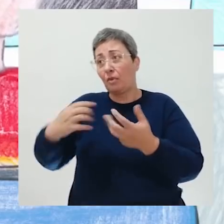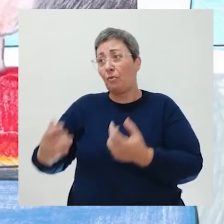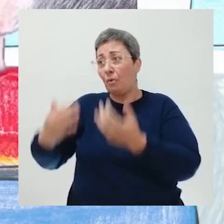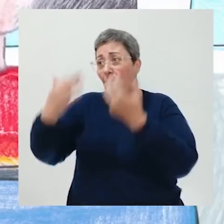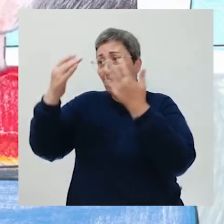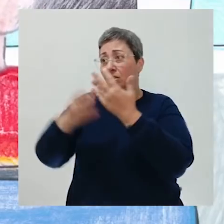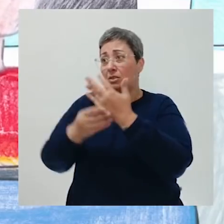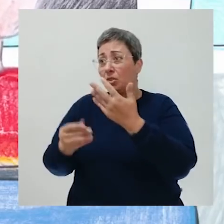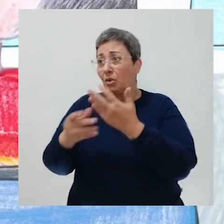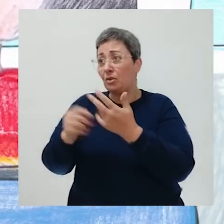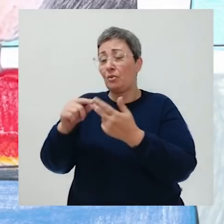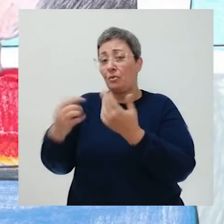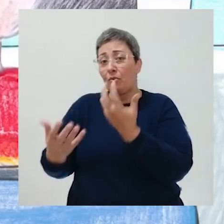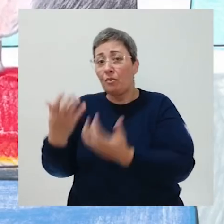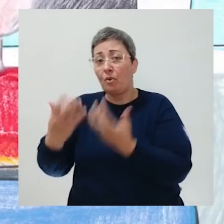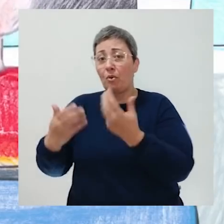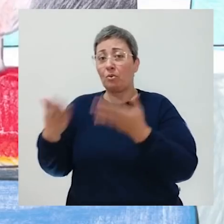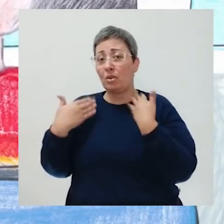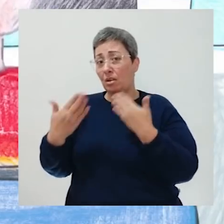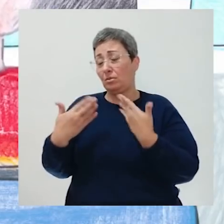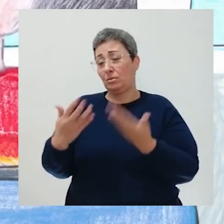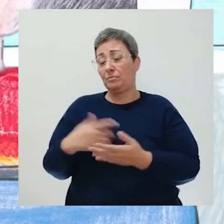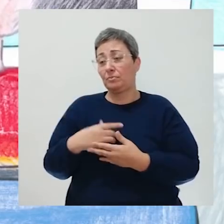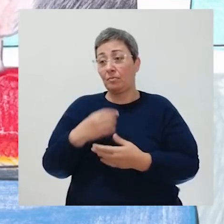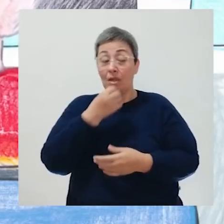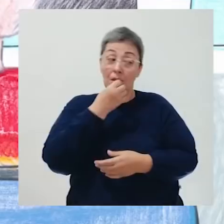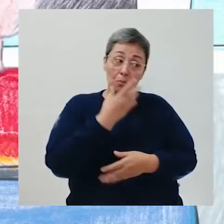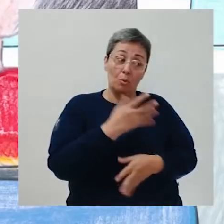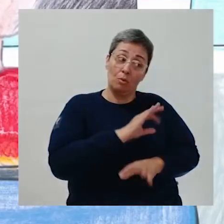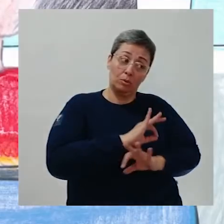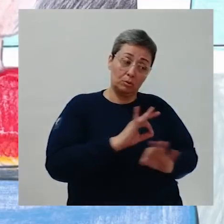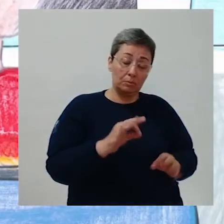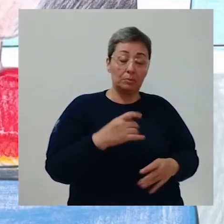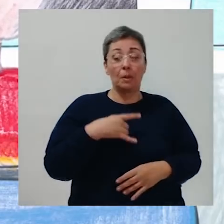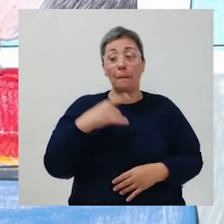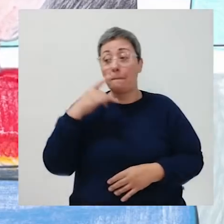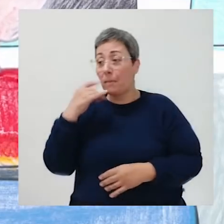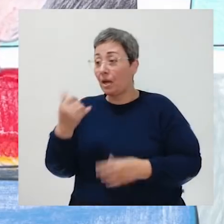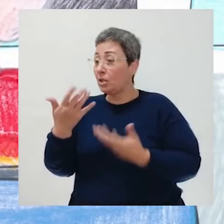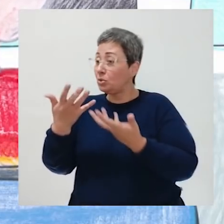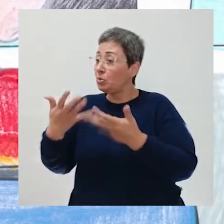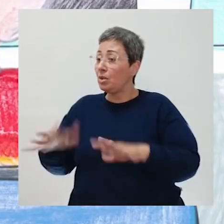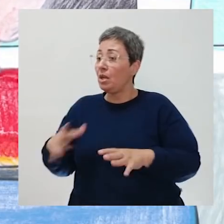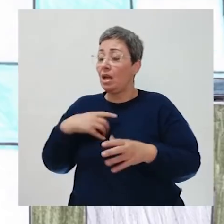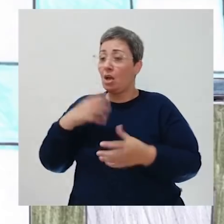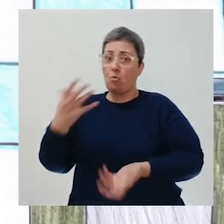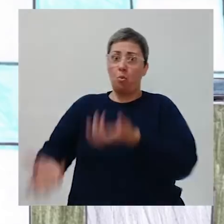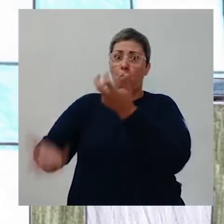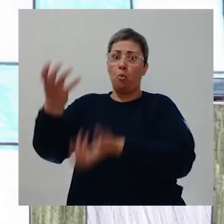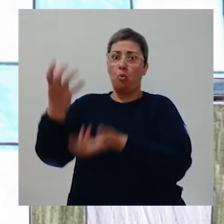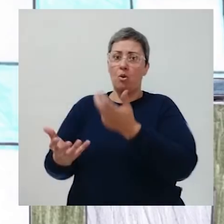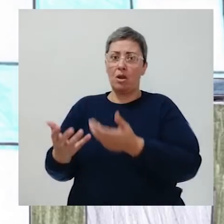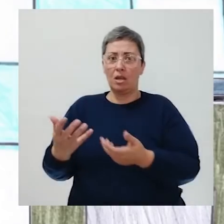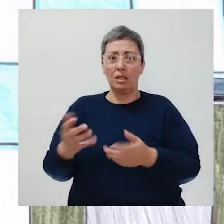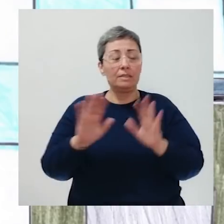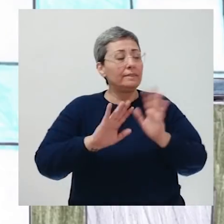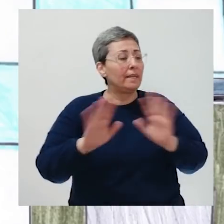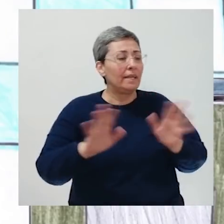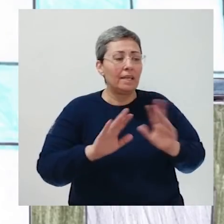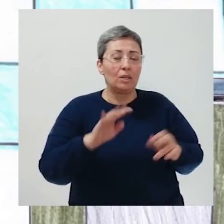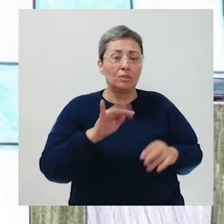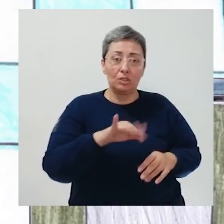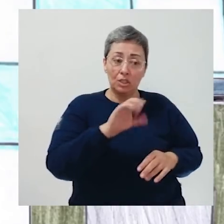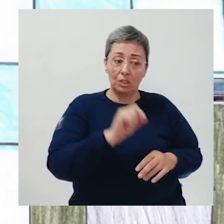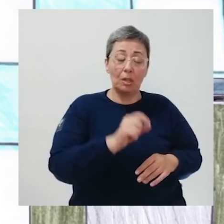na gordura, no fogo e no calor. Bom pra você. Pai, eu não quero causar um incêndio. Não, Tito. É